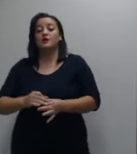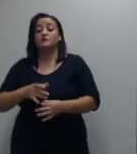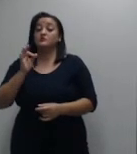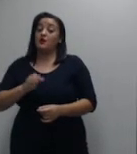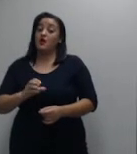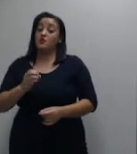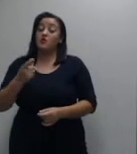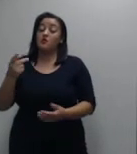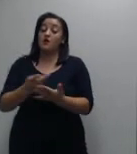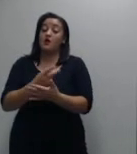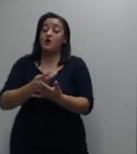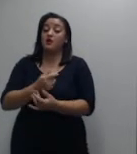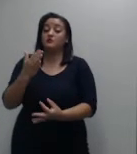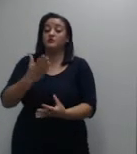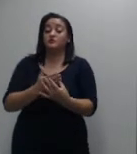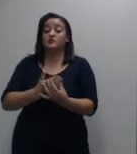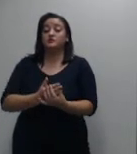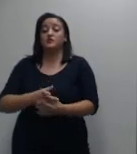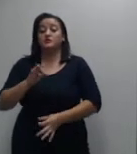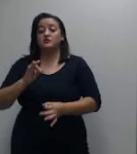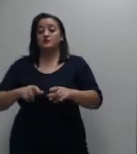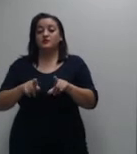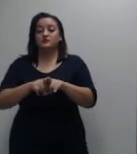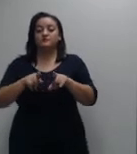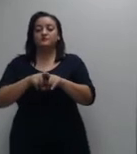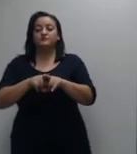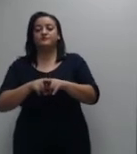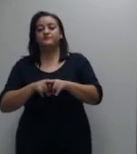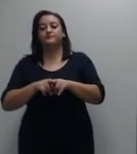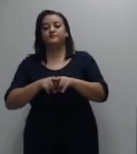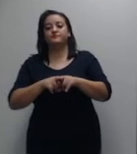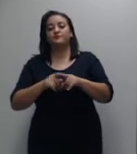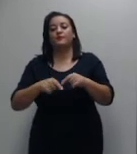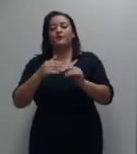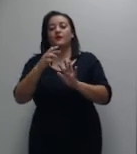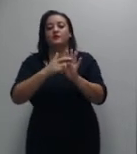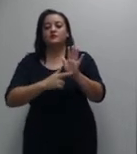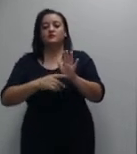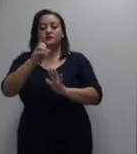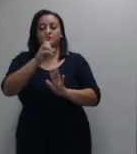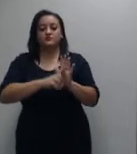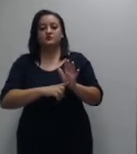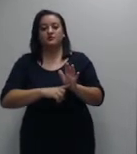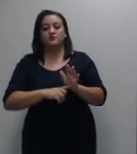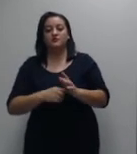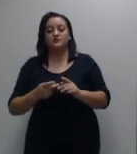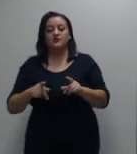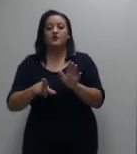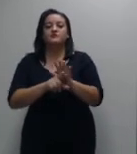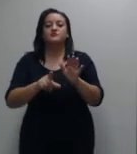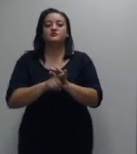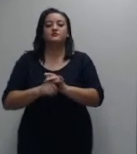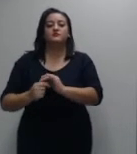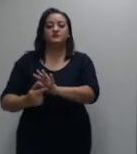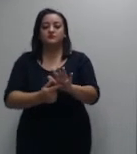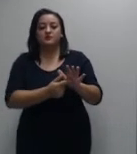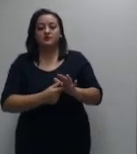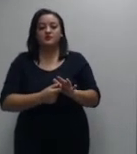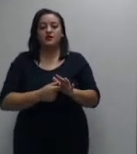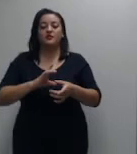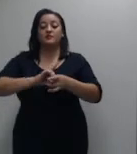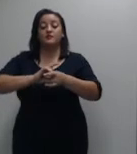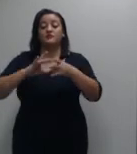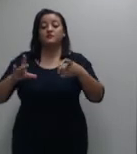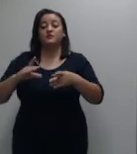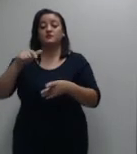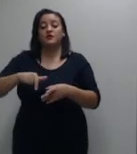ação civil da ajuizada sob o manto das regras de direito legitimamente vigente em estado democrático no